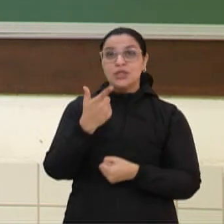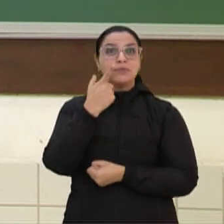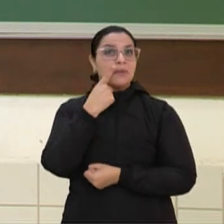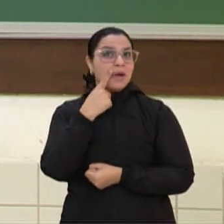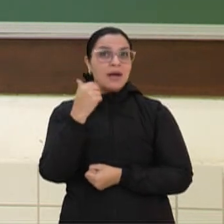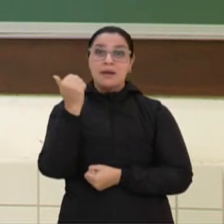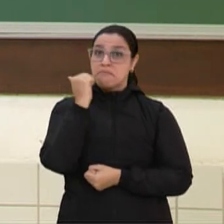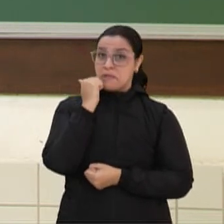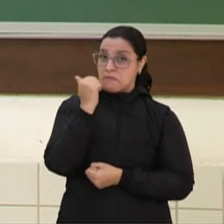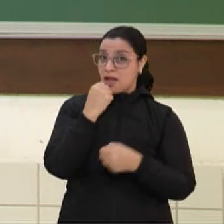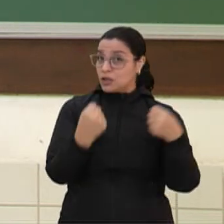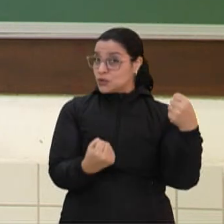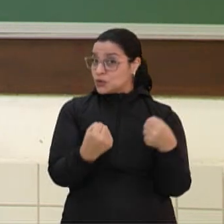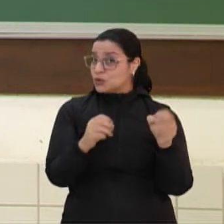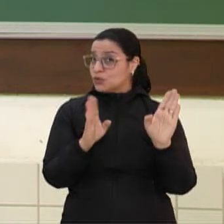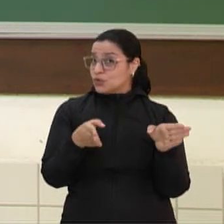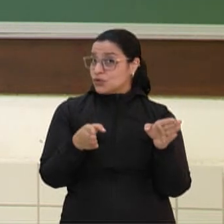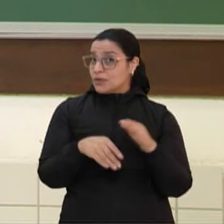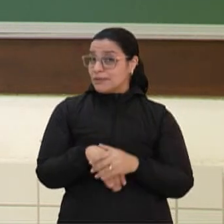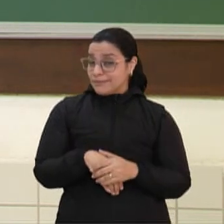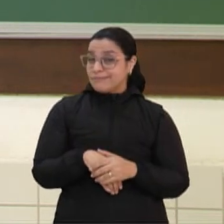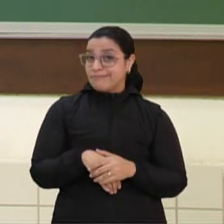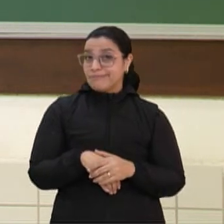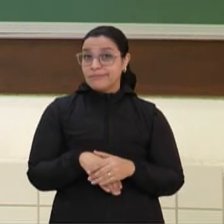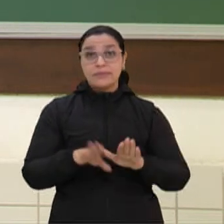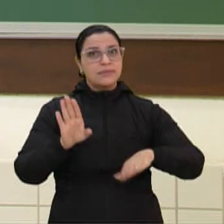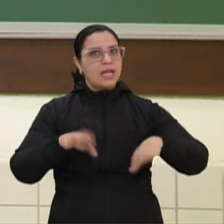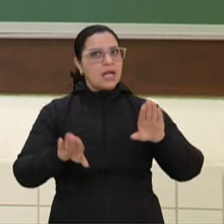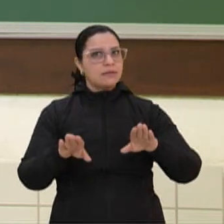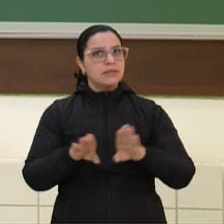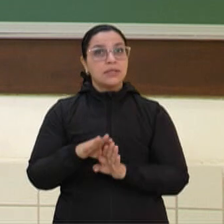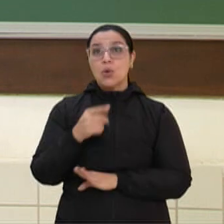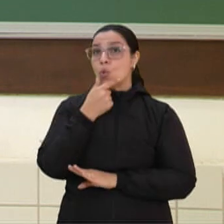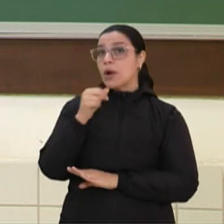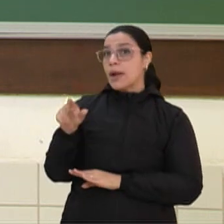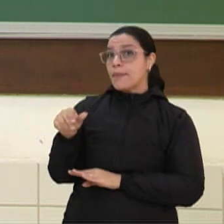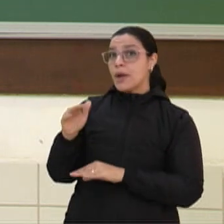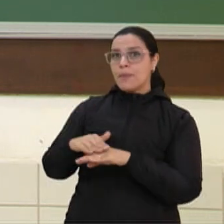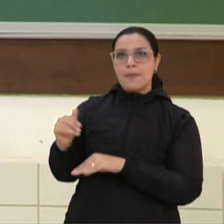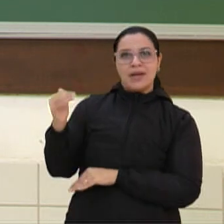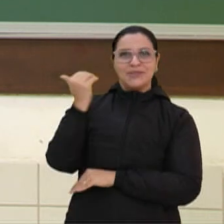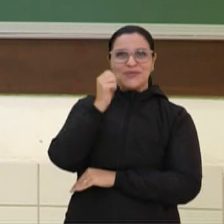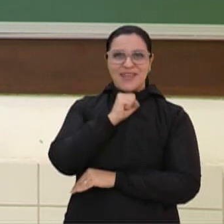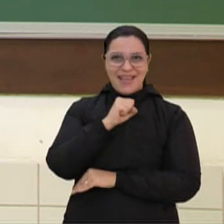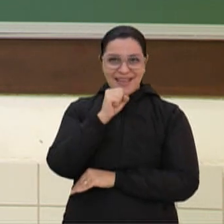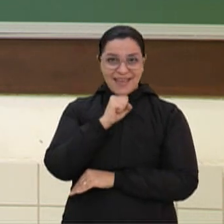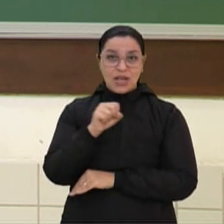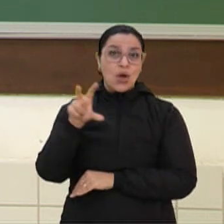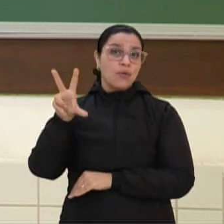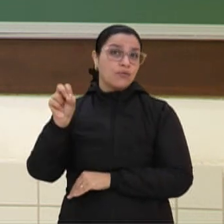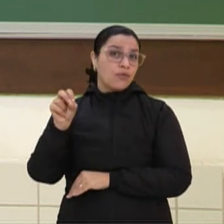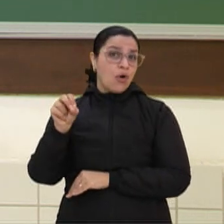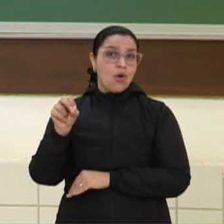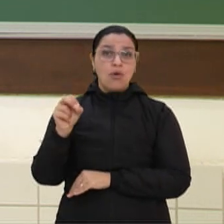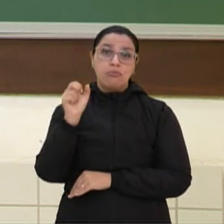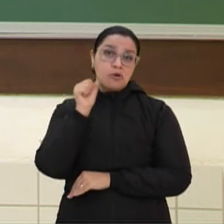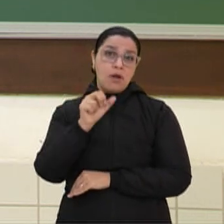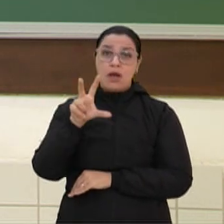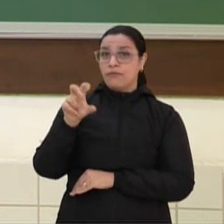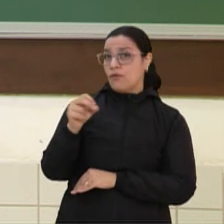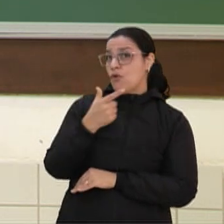pai, né? Sua mãe, de repente, o seu irmão mais velho, né? Seu avô, a sua avó,